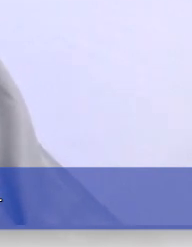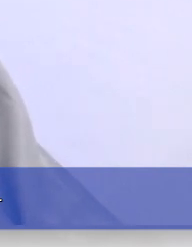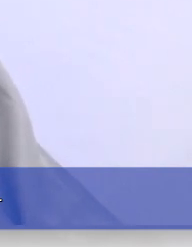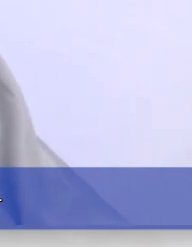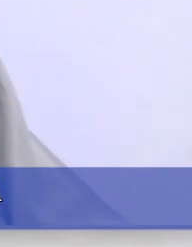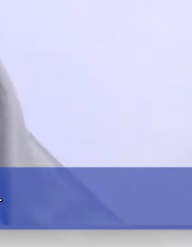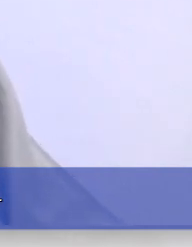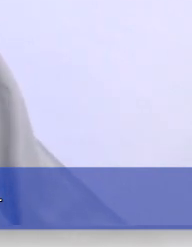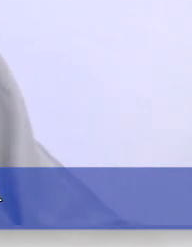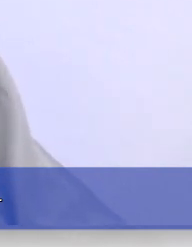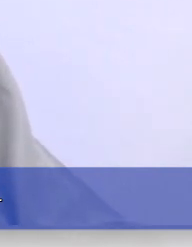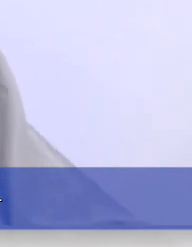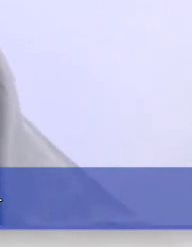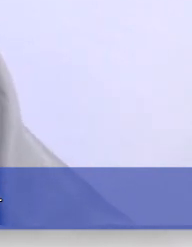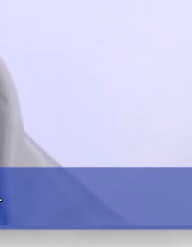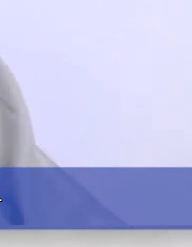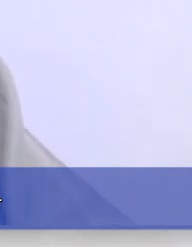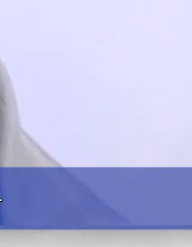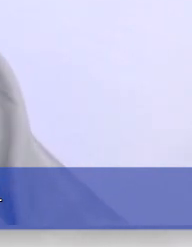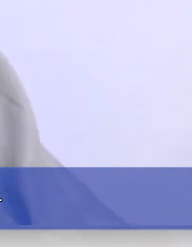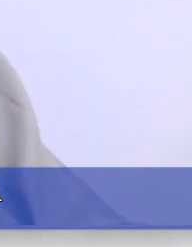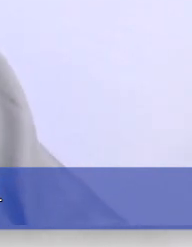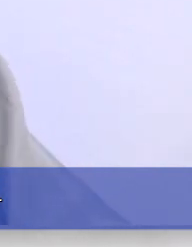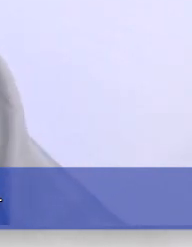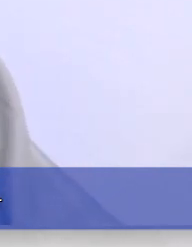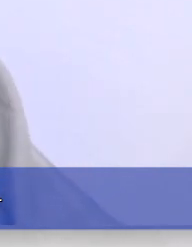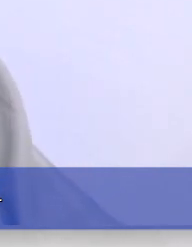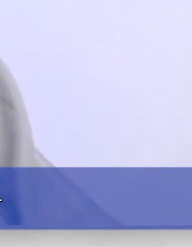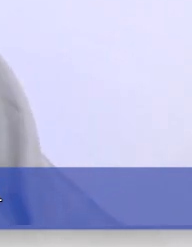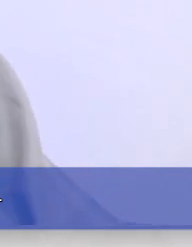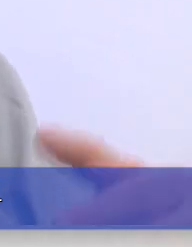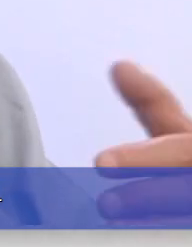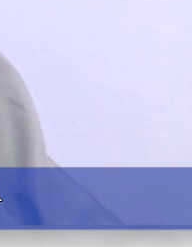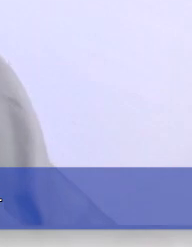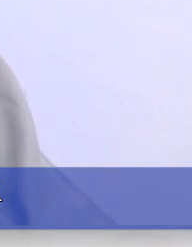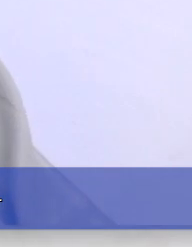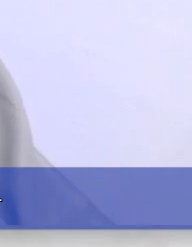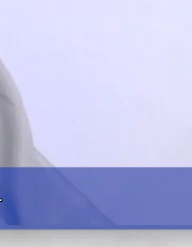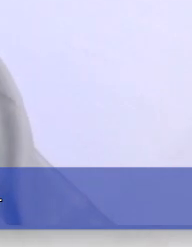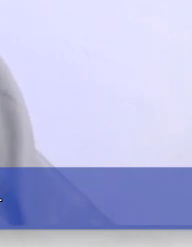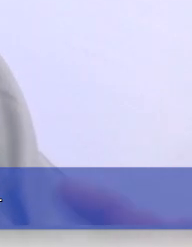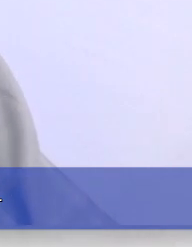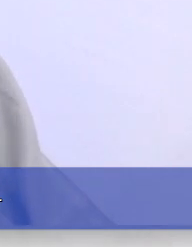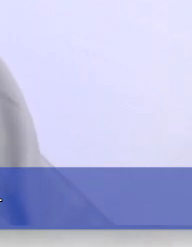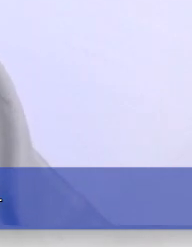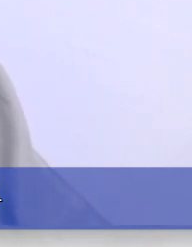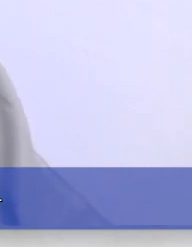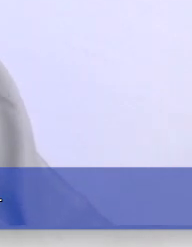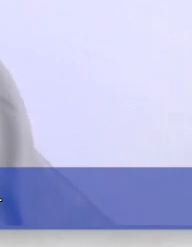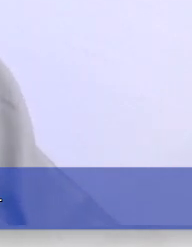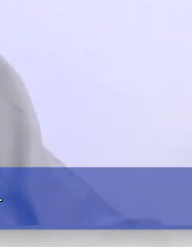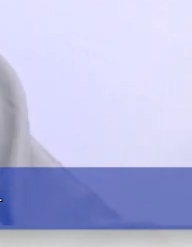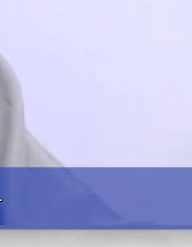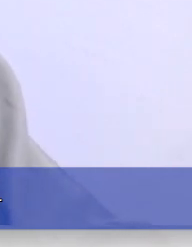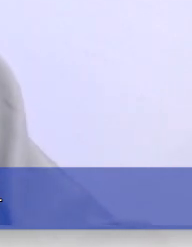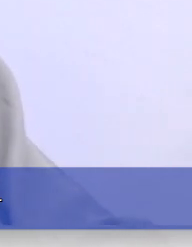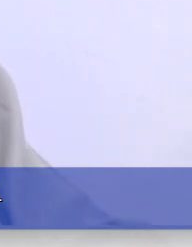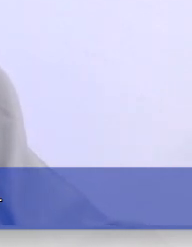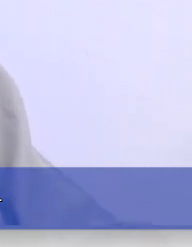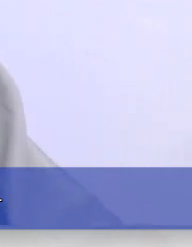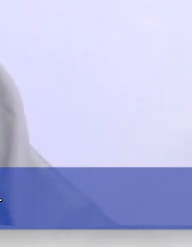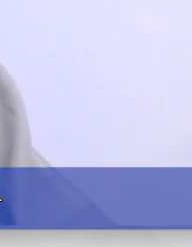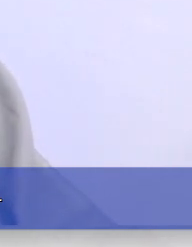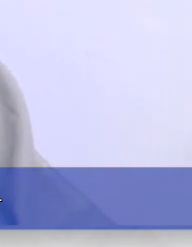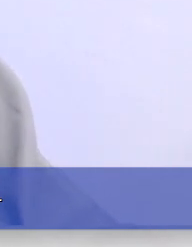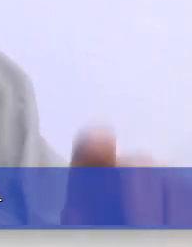Então, me cabe aqui deixar ao Poltronelli uma saudação por este nome estar aqui e